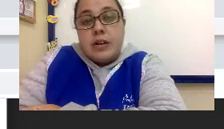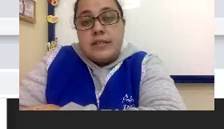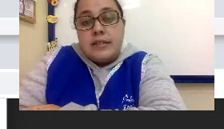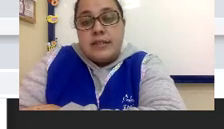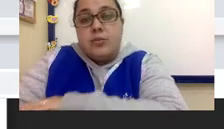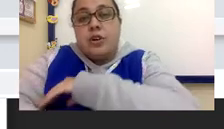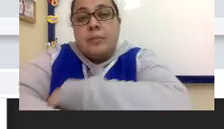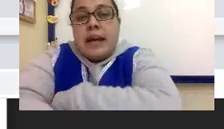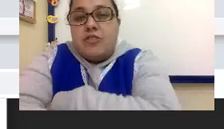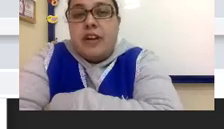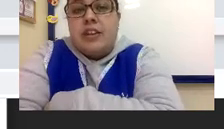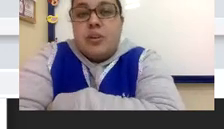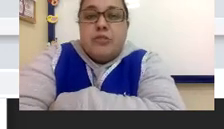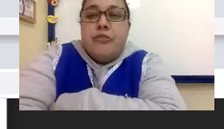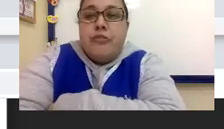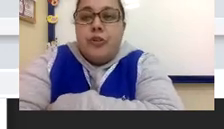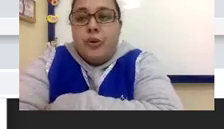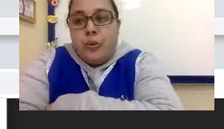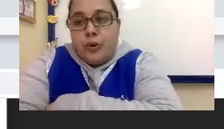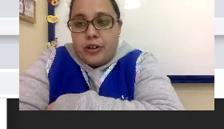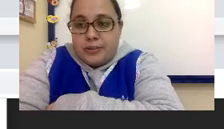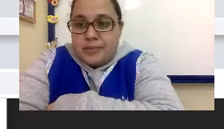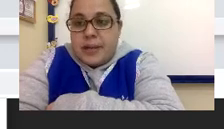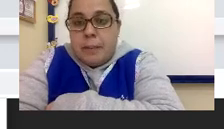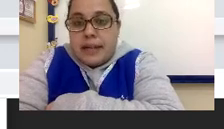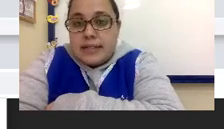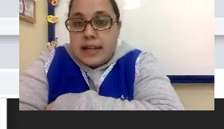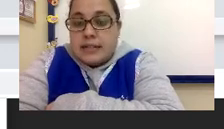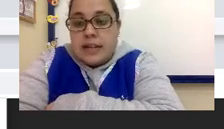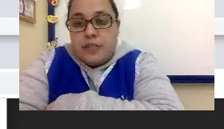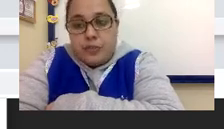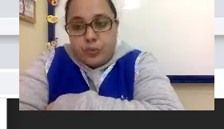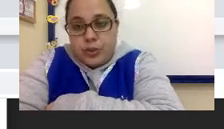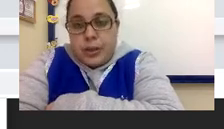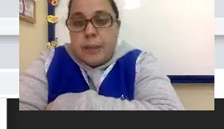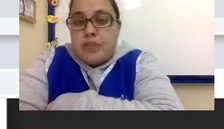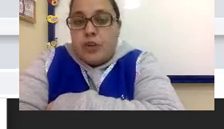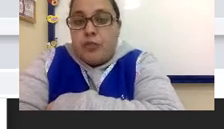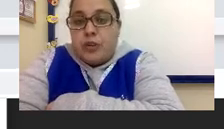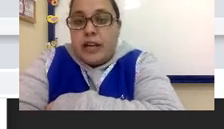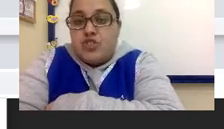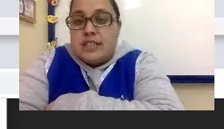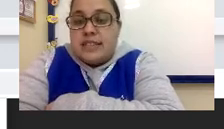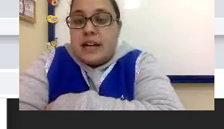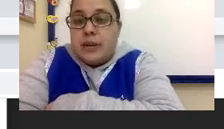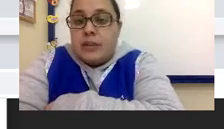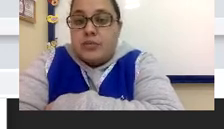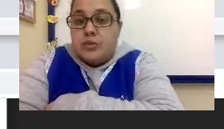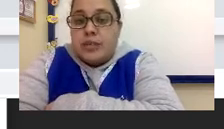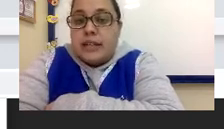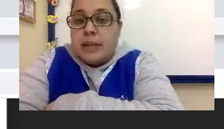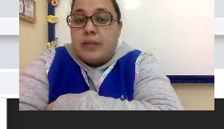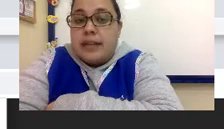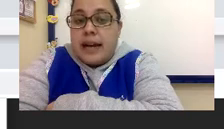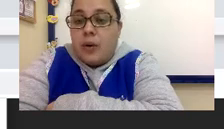Tem um negocinho assim, um nome bem diferente, chamado flúor. Para que será que serve o flúor? Pessoal, o flúor ele é utilizado aí